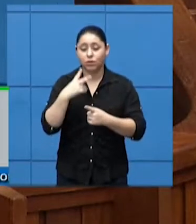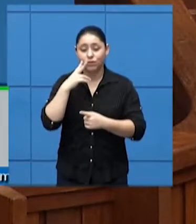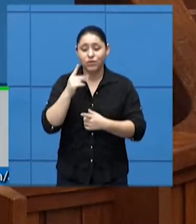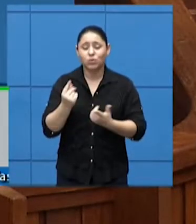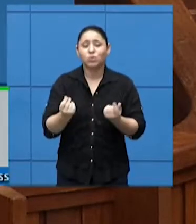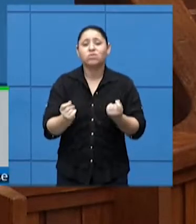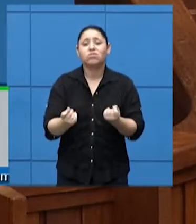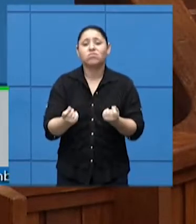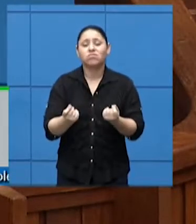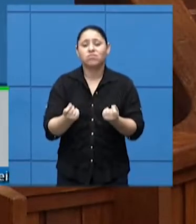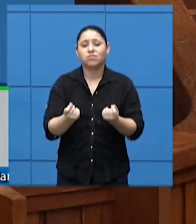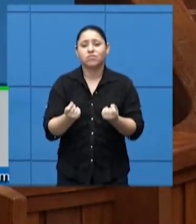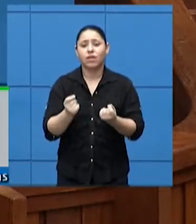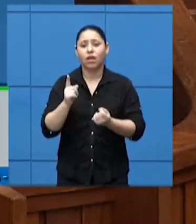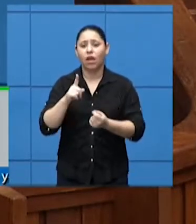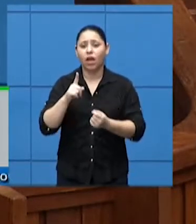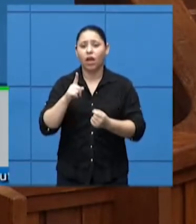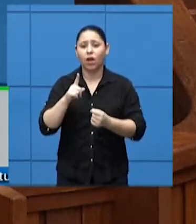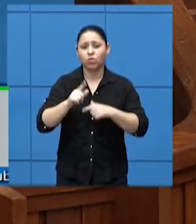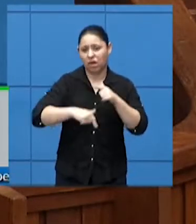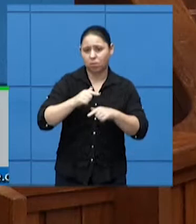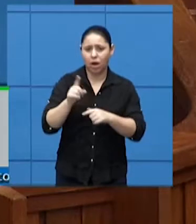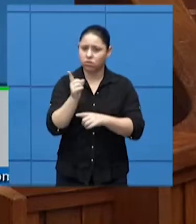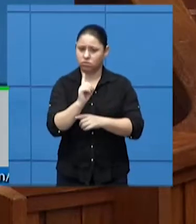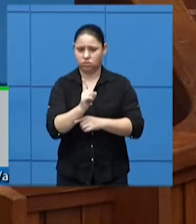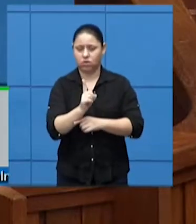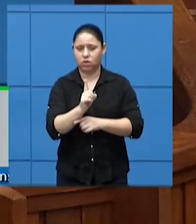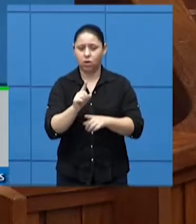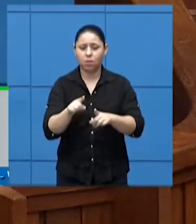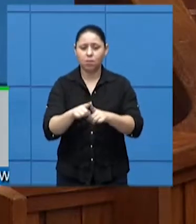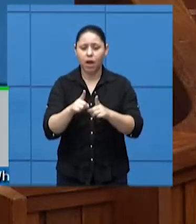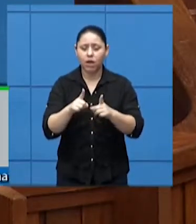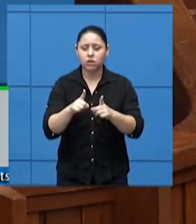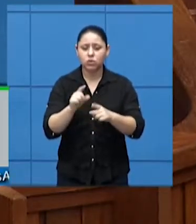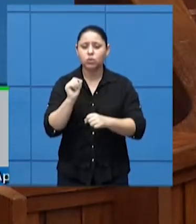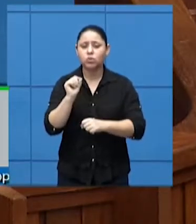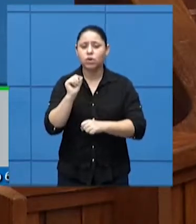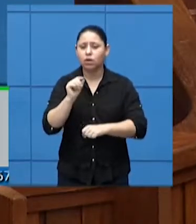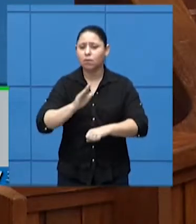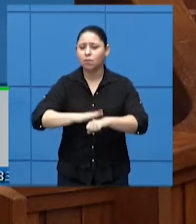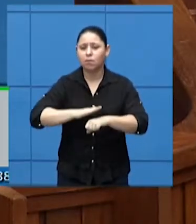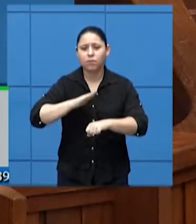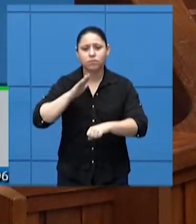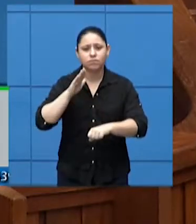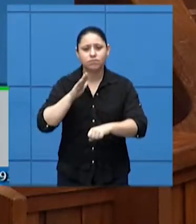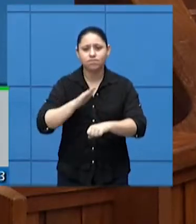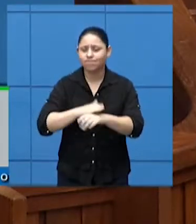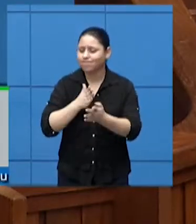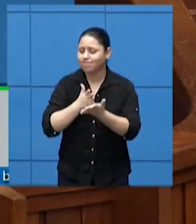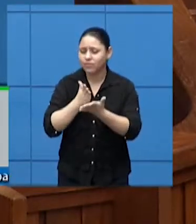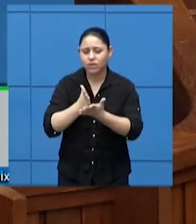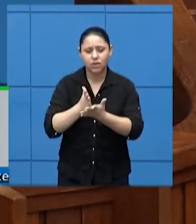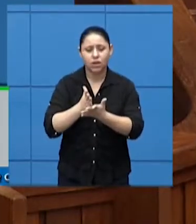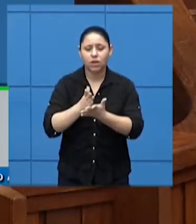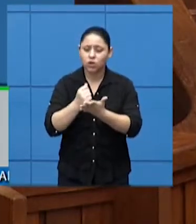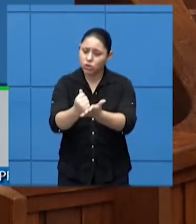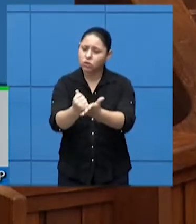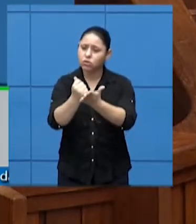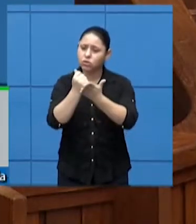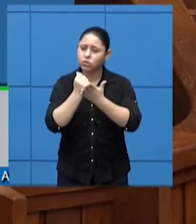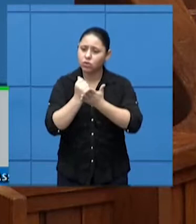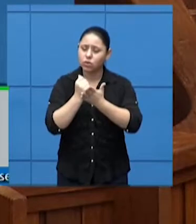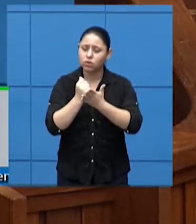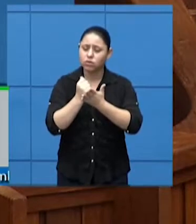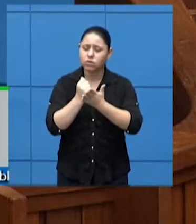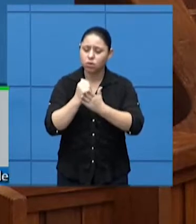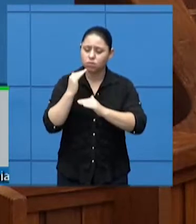em jogo, não era o nosso emprego, mas era principalmente uma área que trouxe grandes resultados